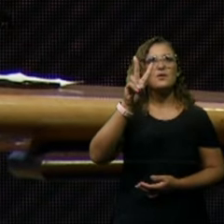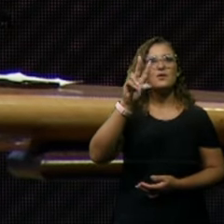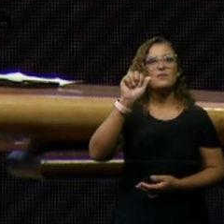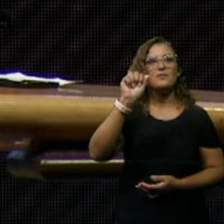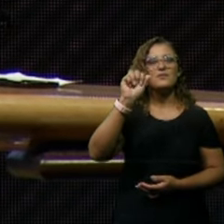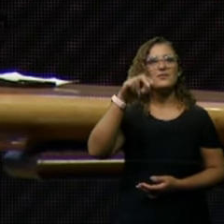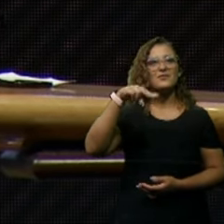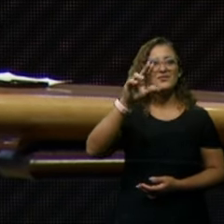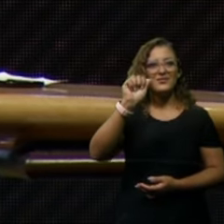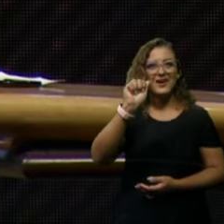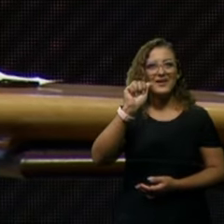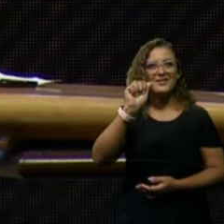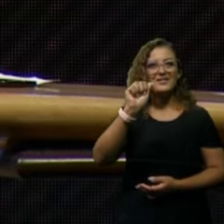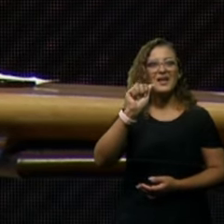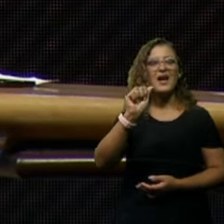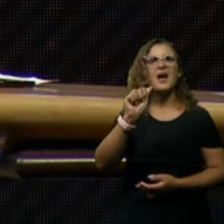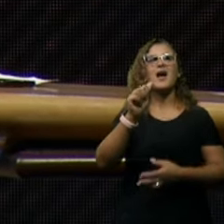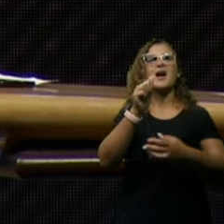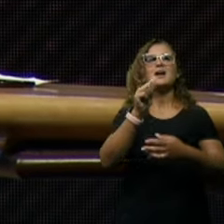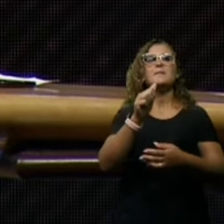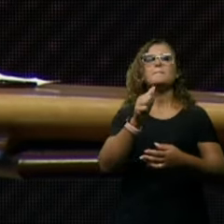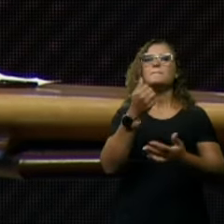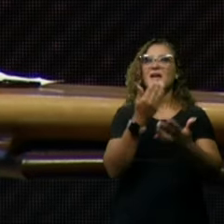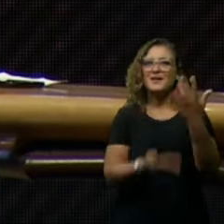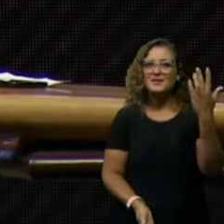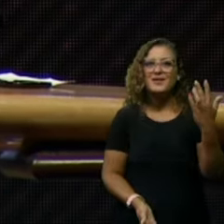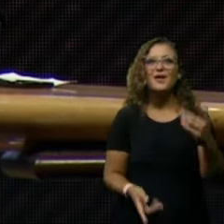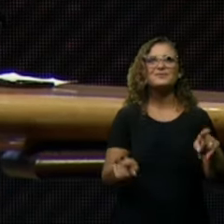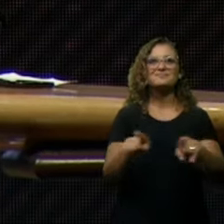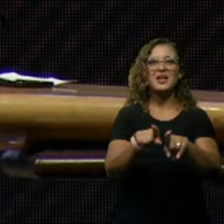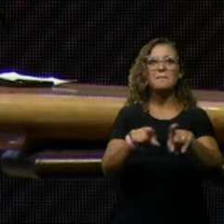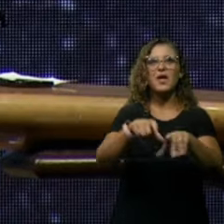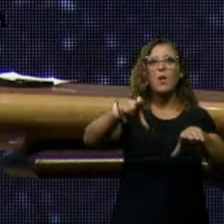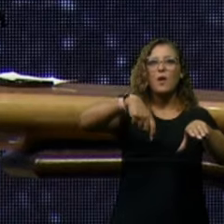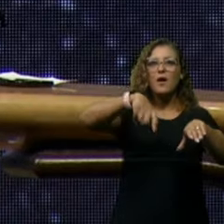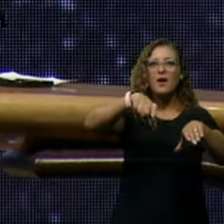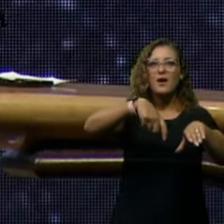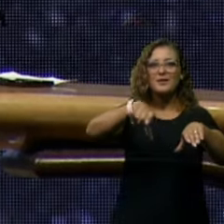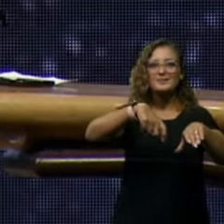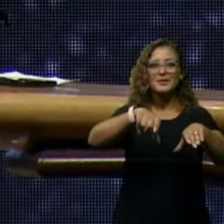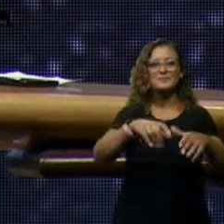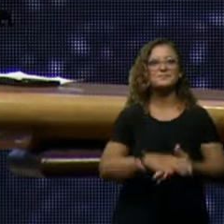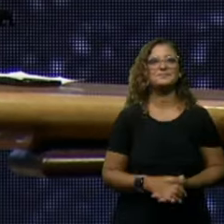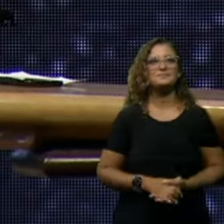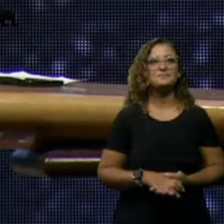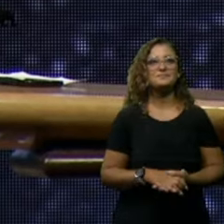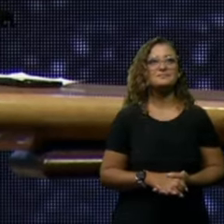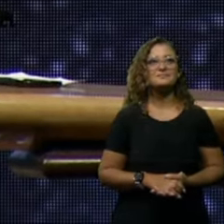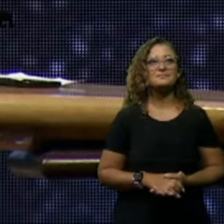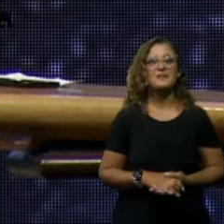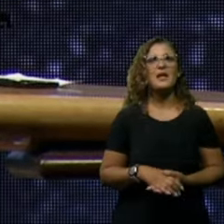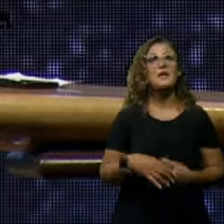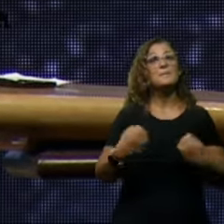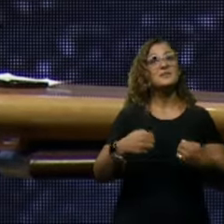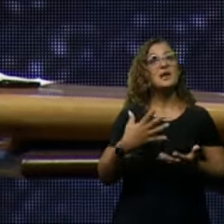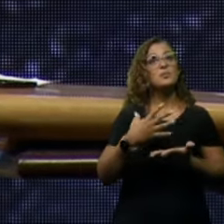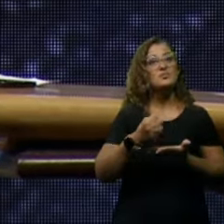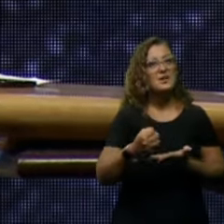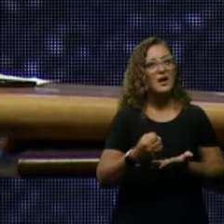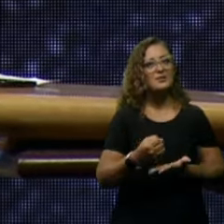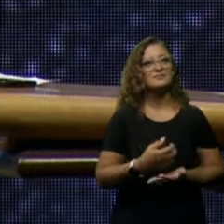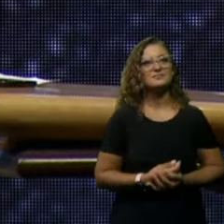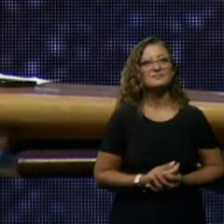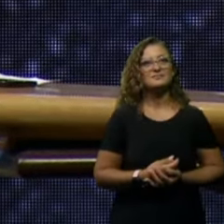for para oferta o seu cartão deixa senha Pelo menos é deixa eu ver aqui também ó esse aqui é pesado em